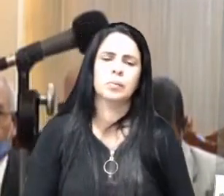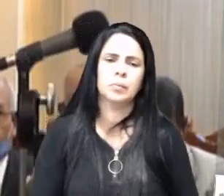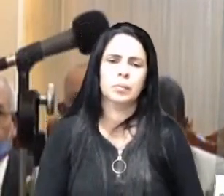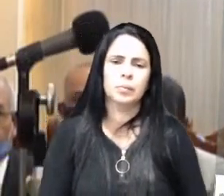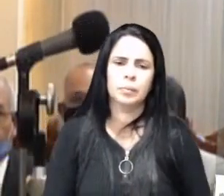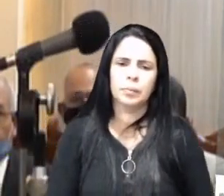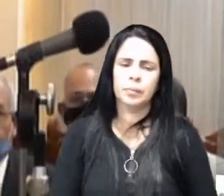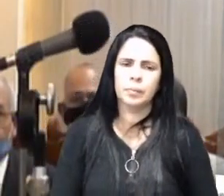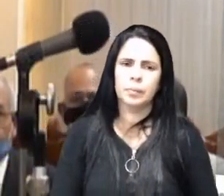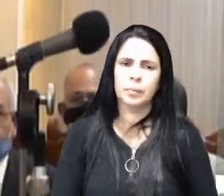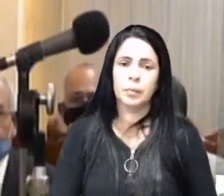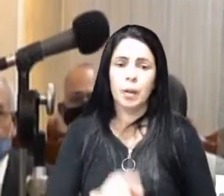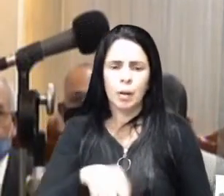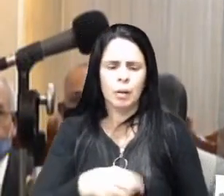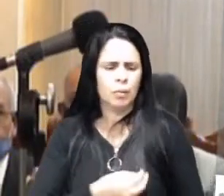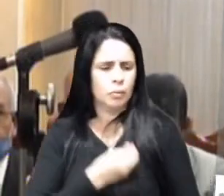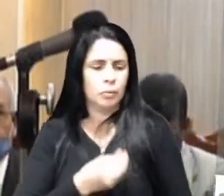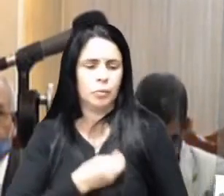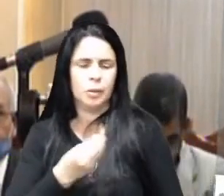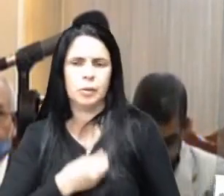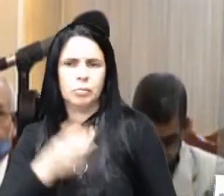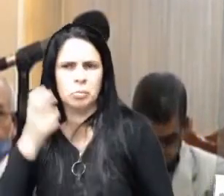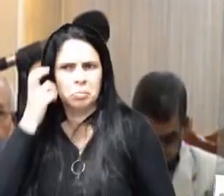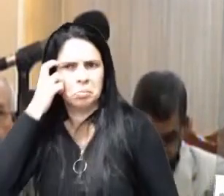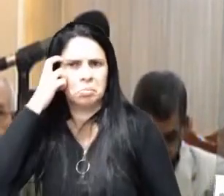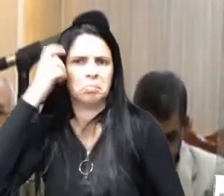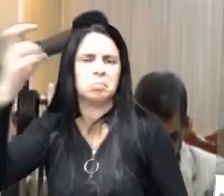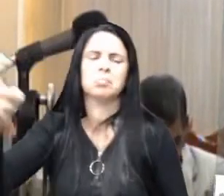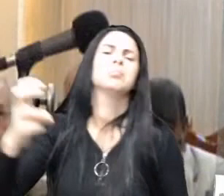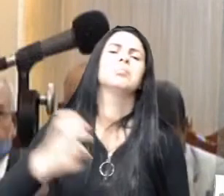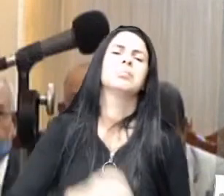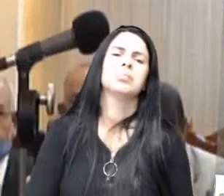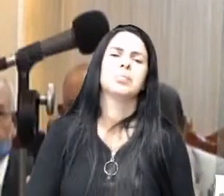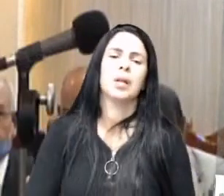Vivam com sobriedade. E sejam